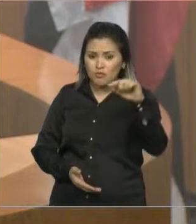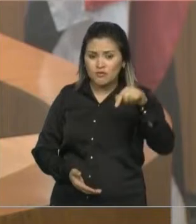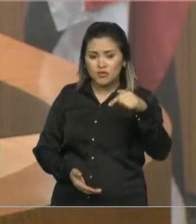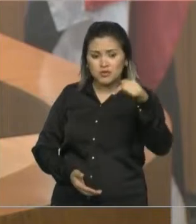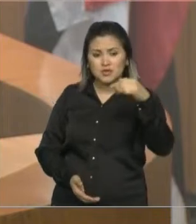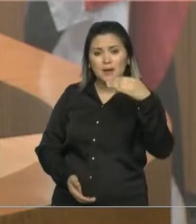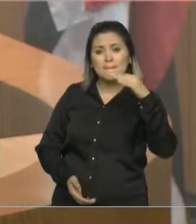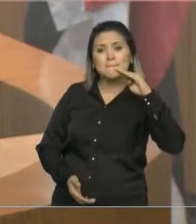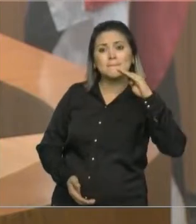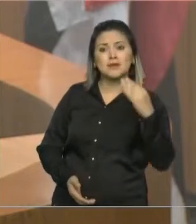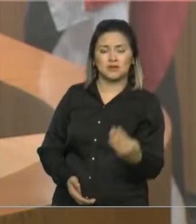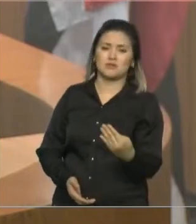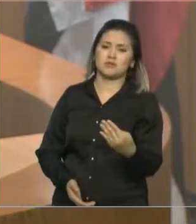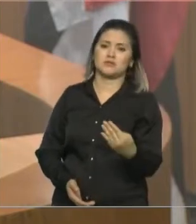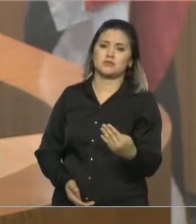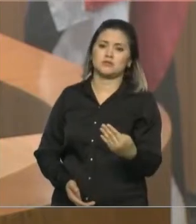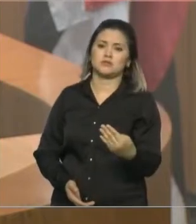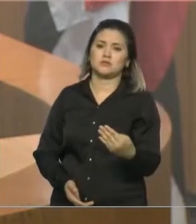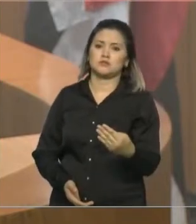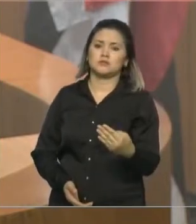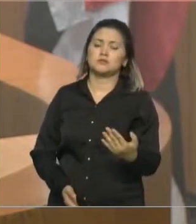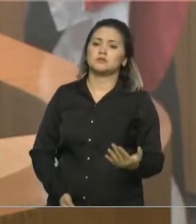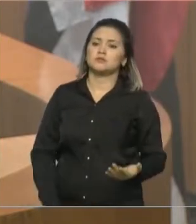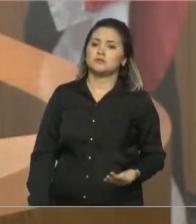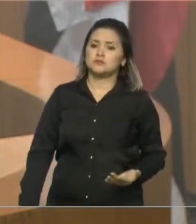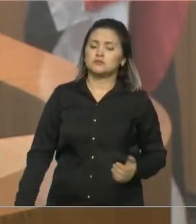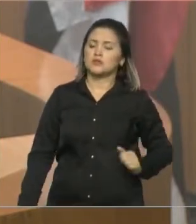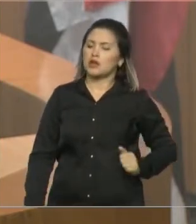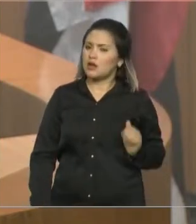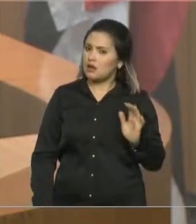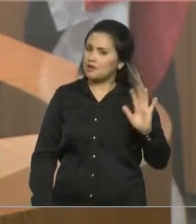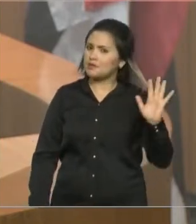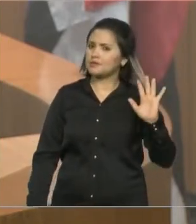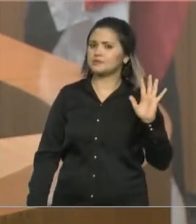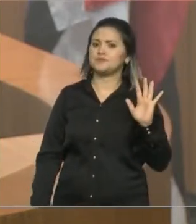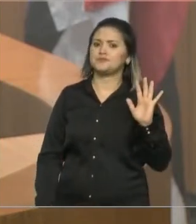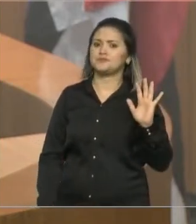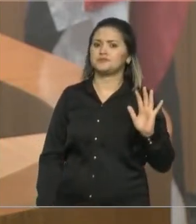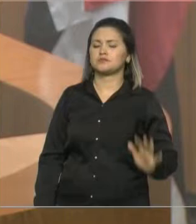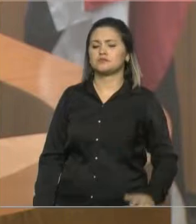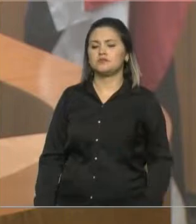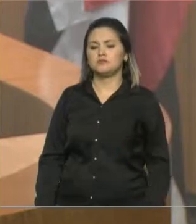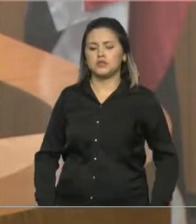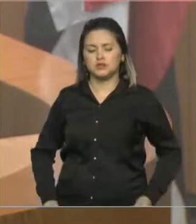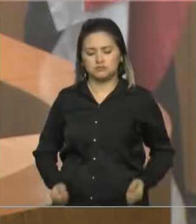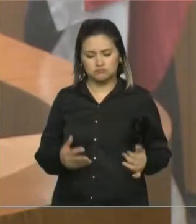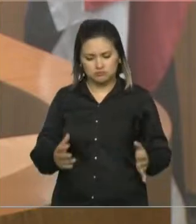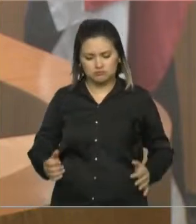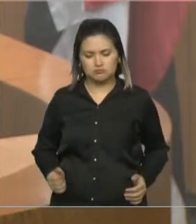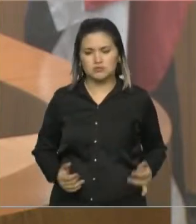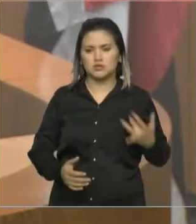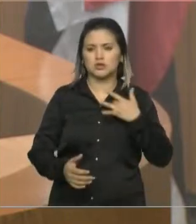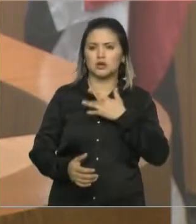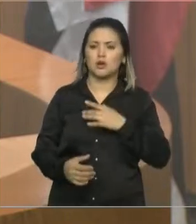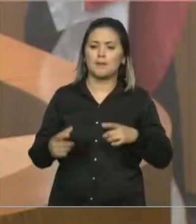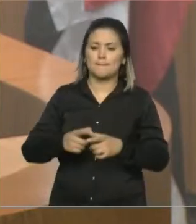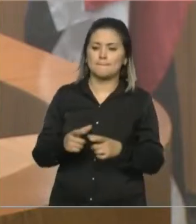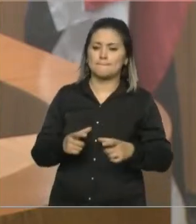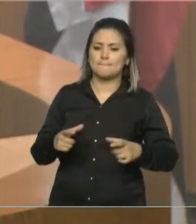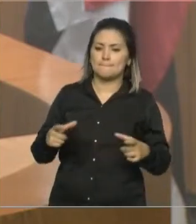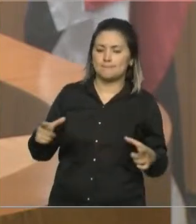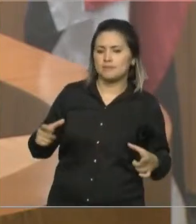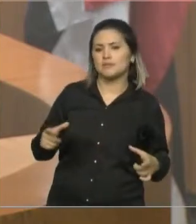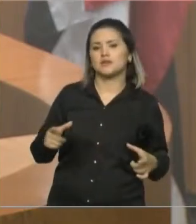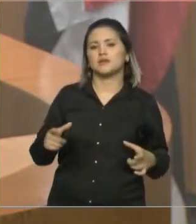e a gente não sabe até quando, porque a tendência, as despesas de saúde aumentarem, a população envelhecer, ficar cada